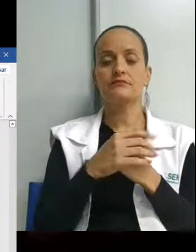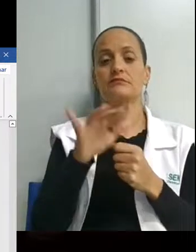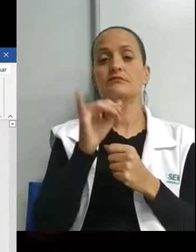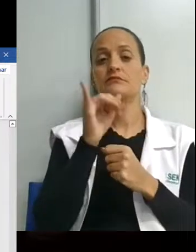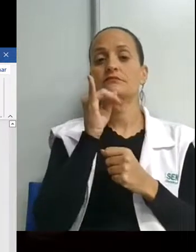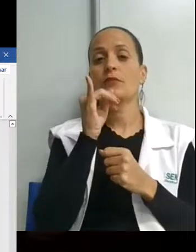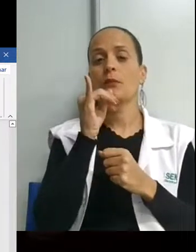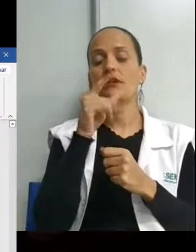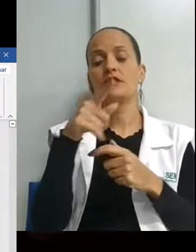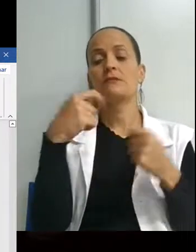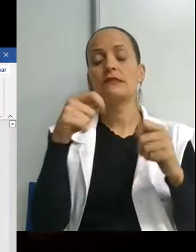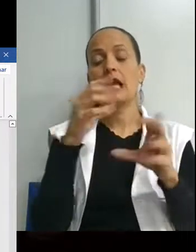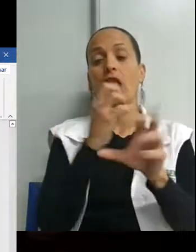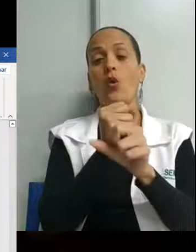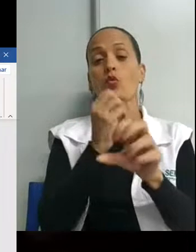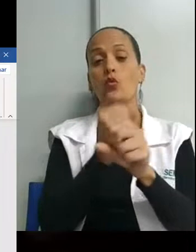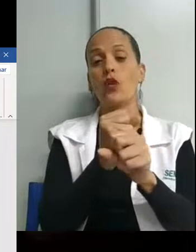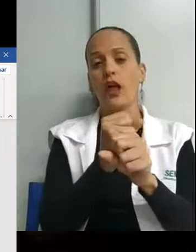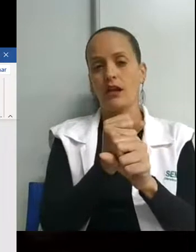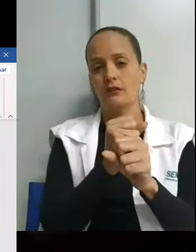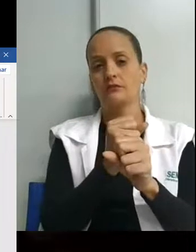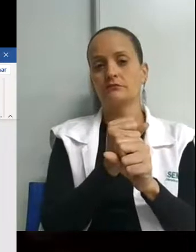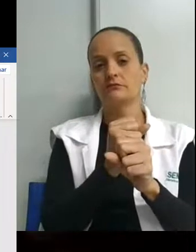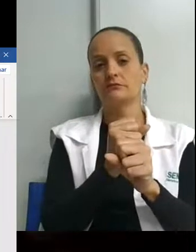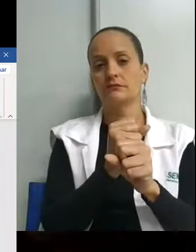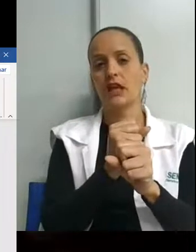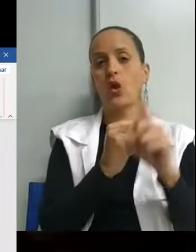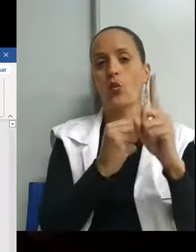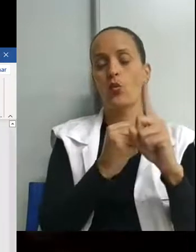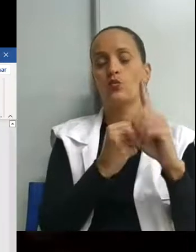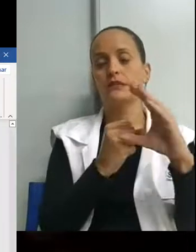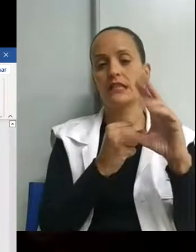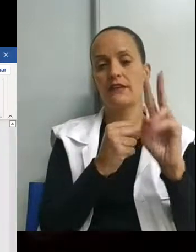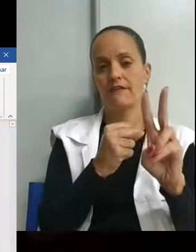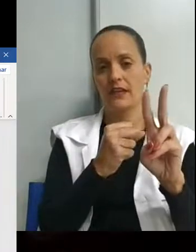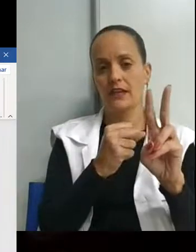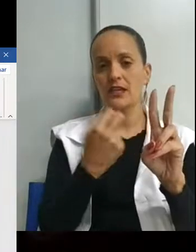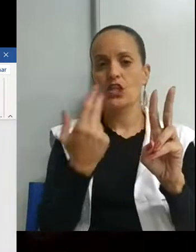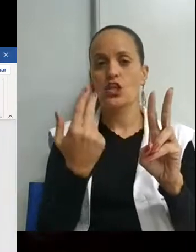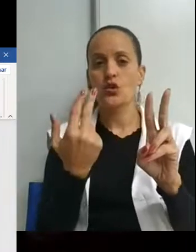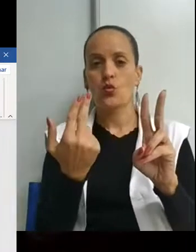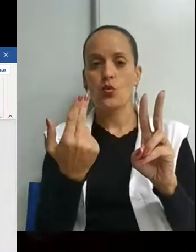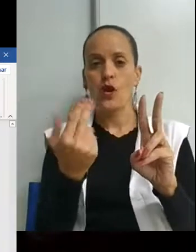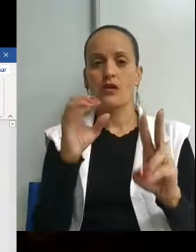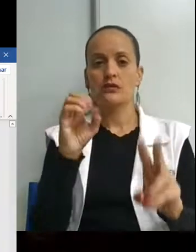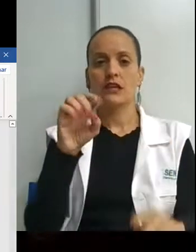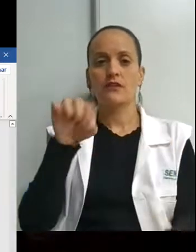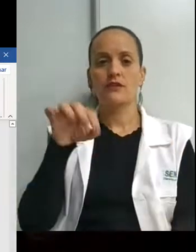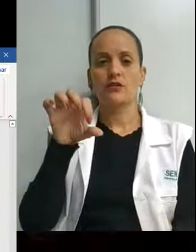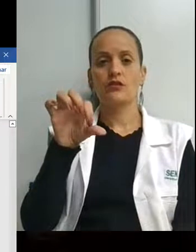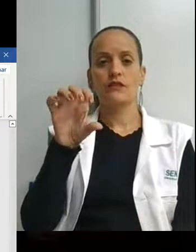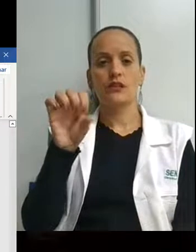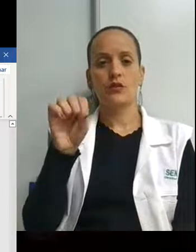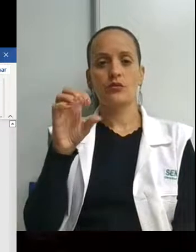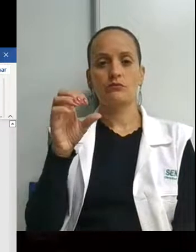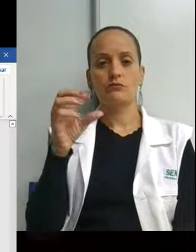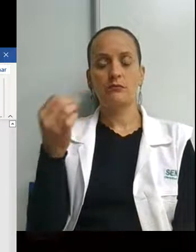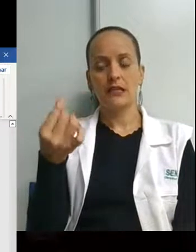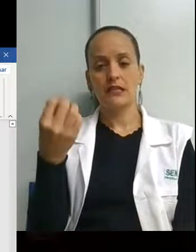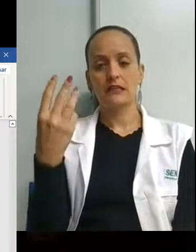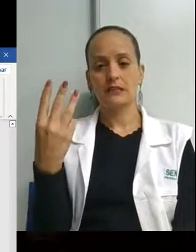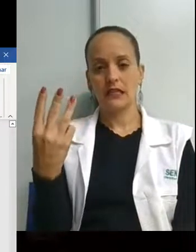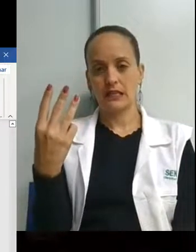valor da potência em watts. Então, ó, a potência ele quer que você calcule em watts. Certo?